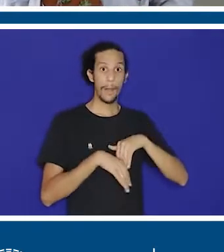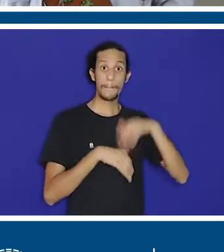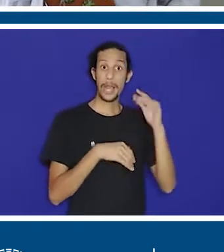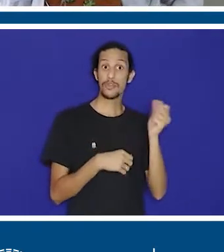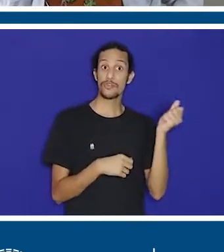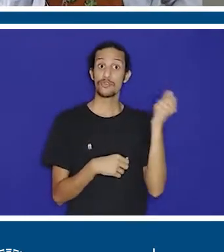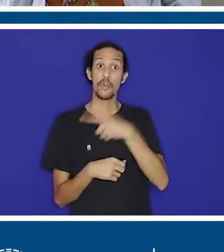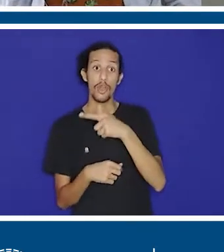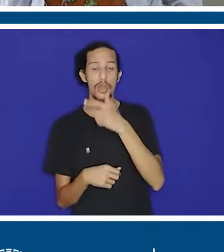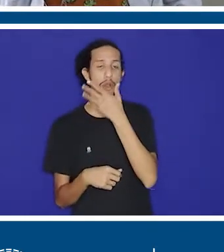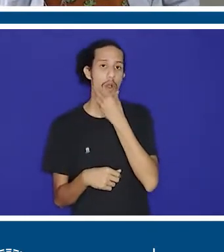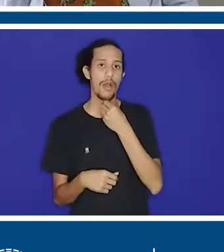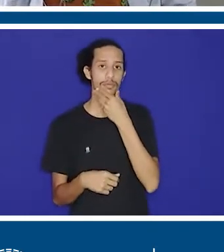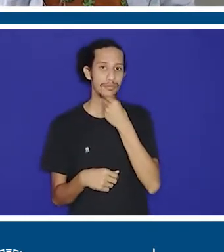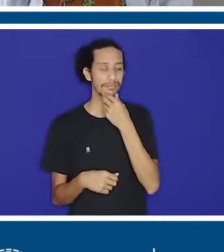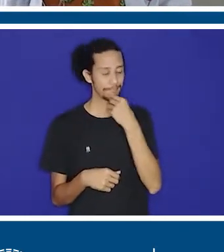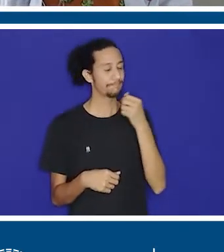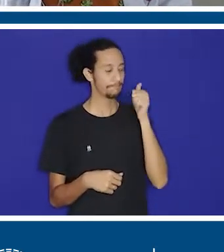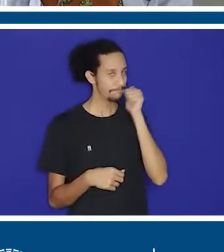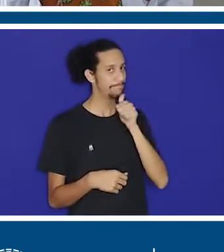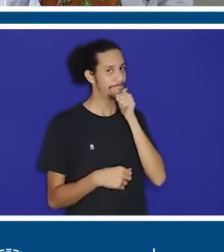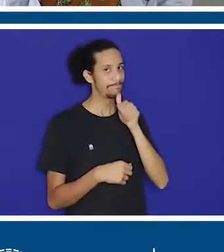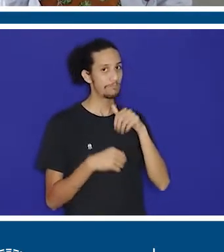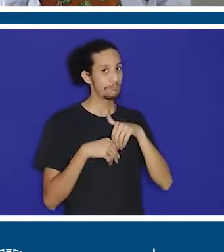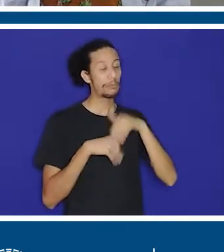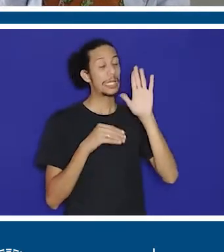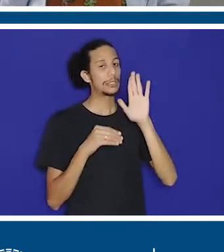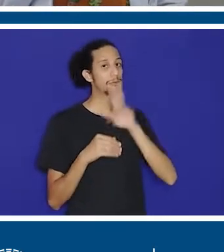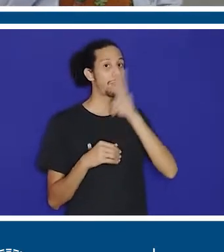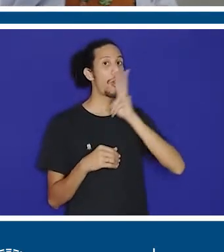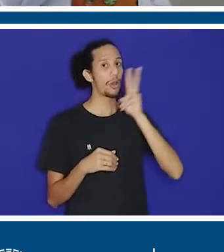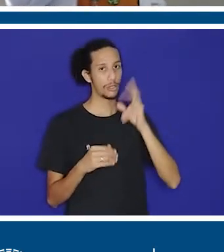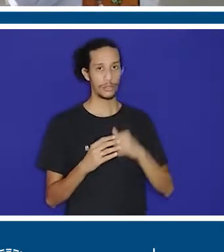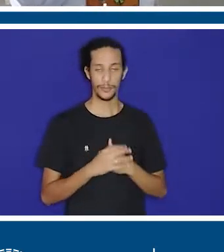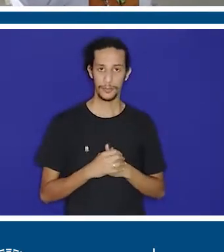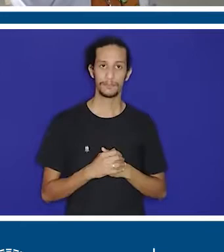meninos, medicalizar a menina é sempre uma questão.